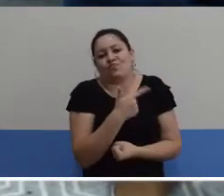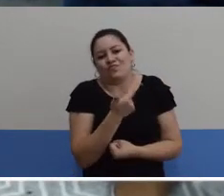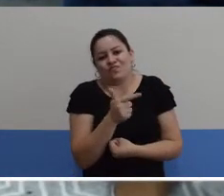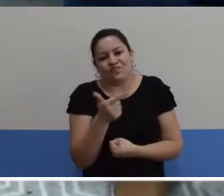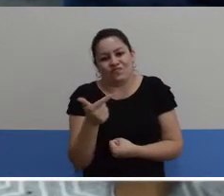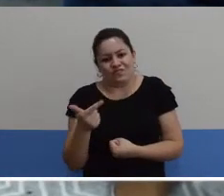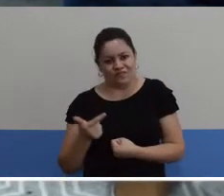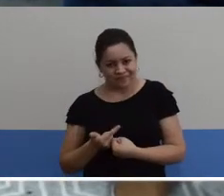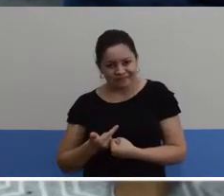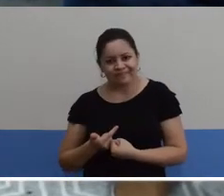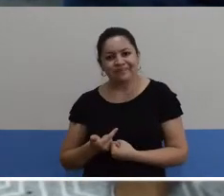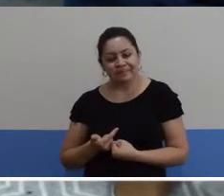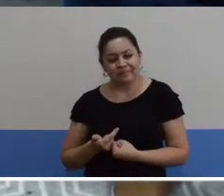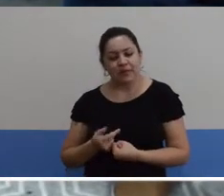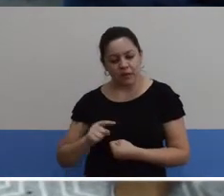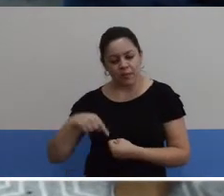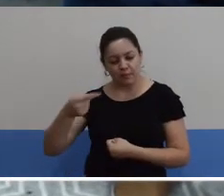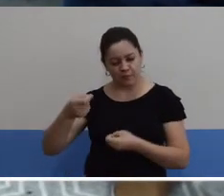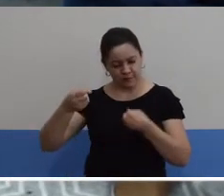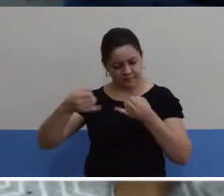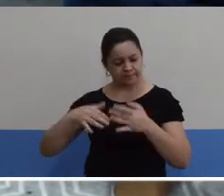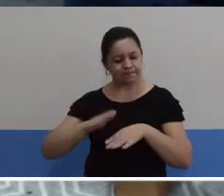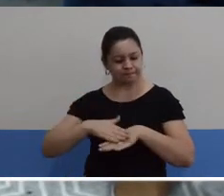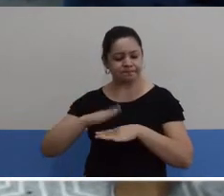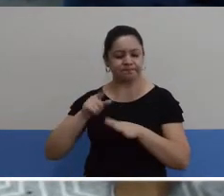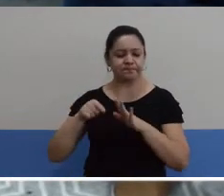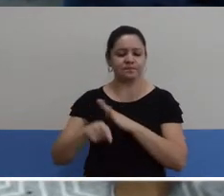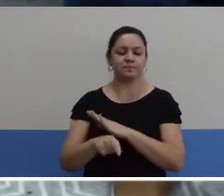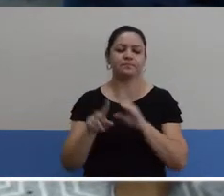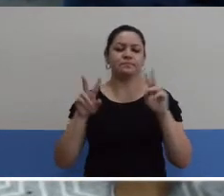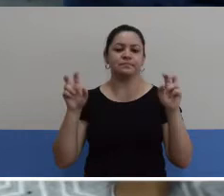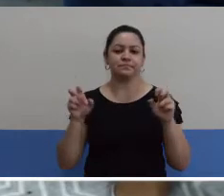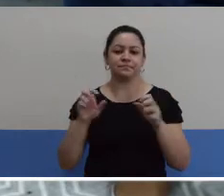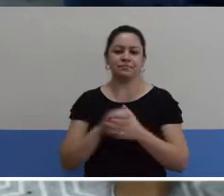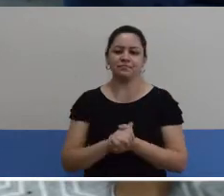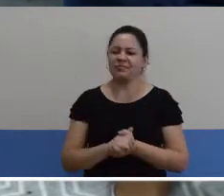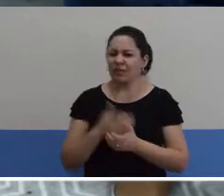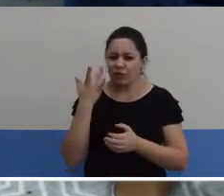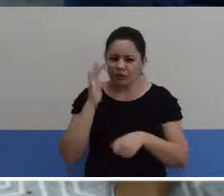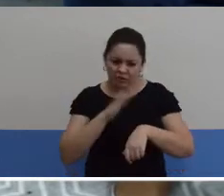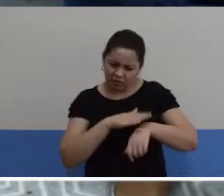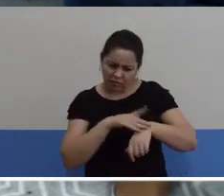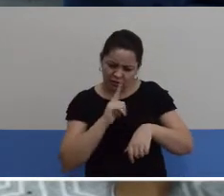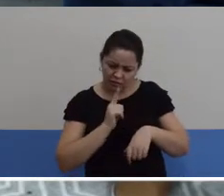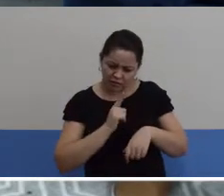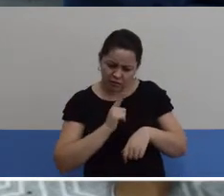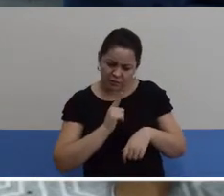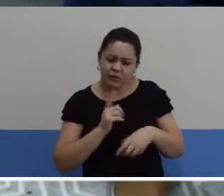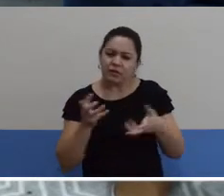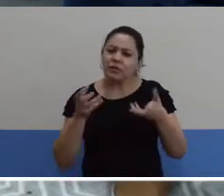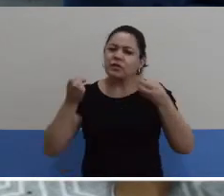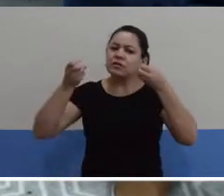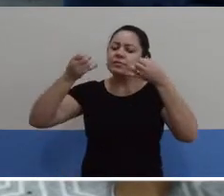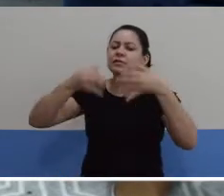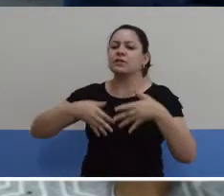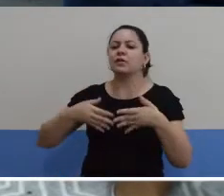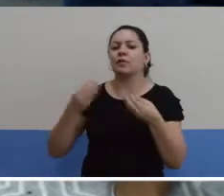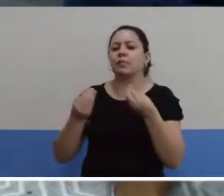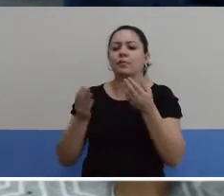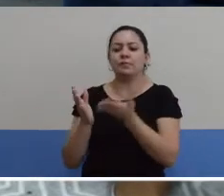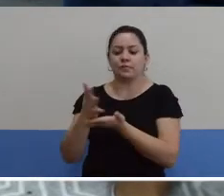nesse ponto também, né, Joselino? E eu gostaria, não sei se tem tempo ainda, mas eu gostaria de fazer um levantamento